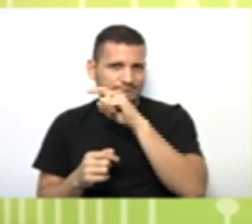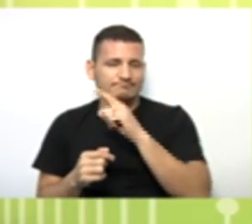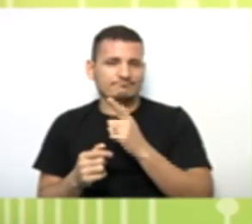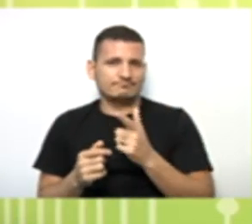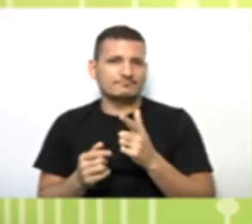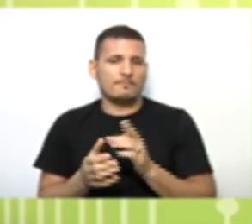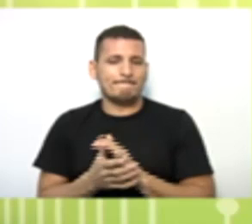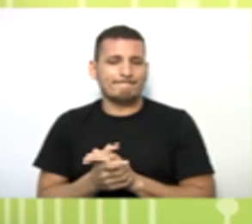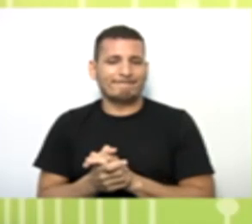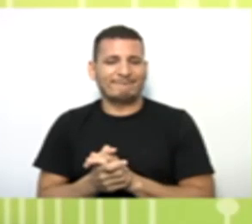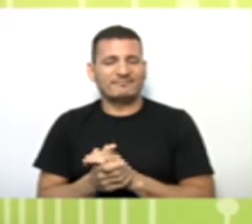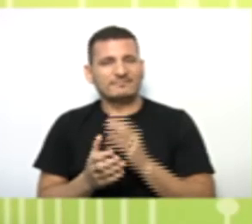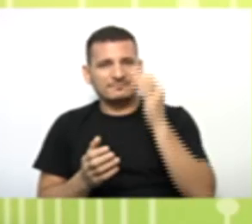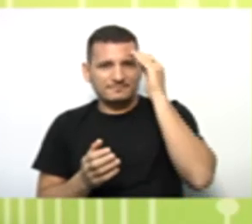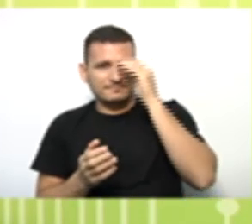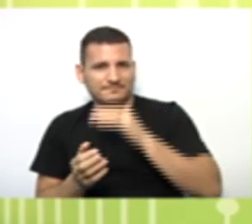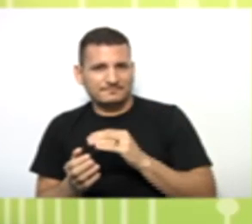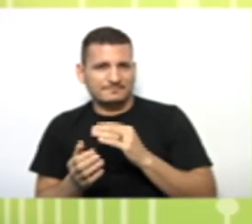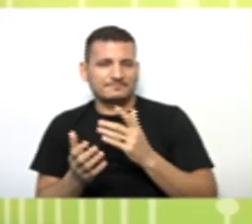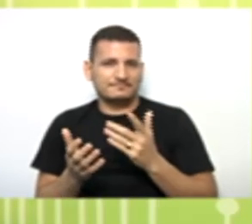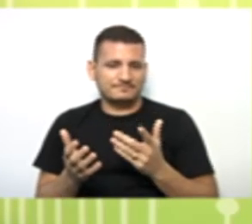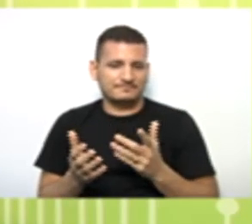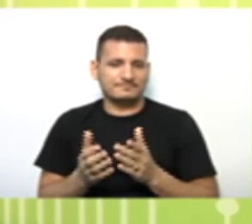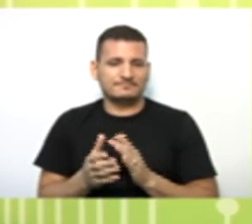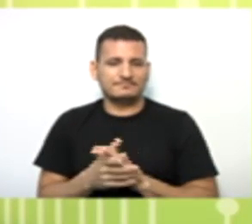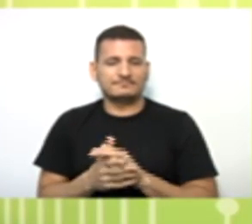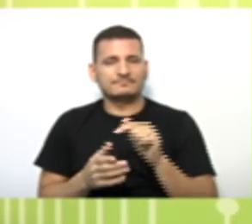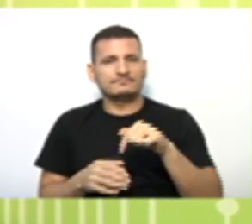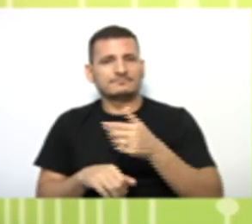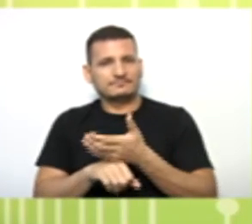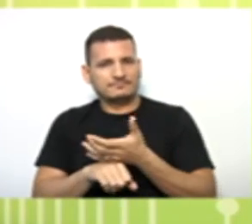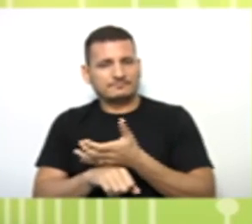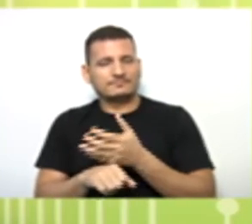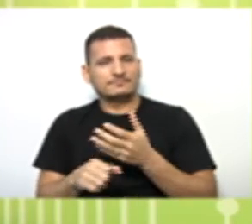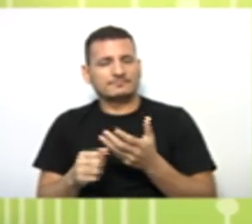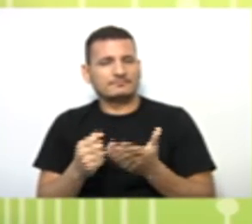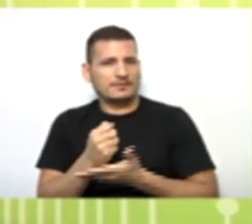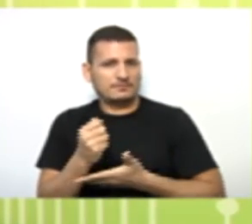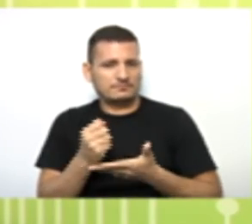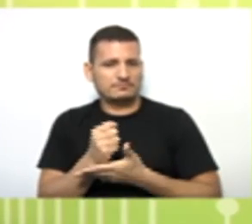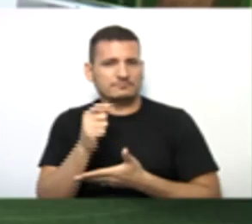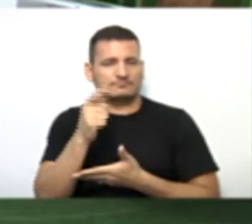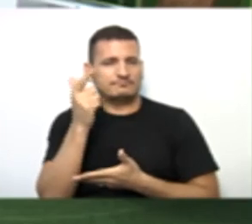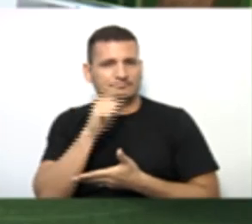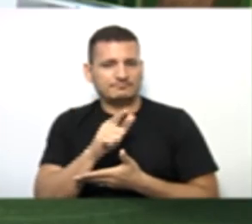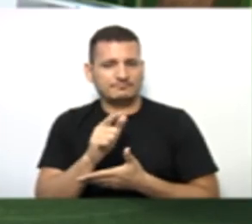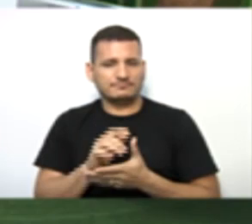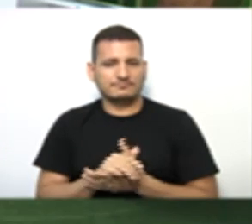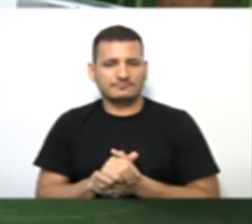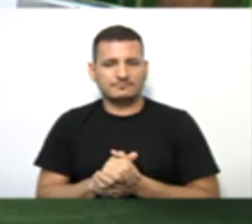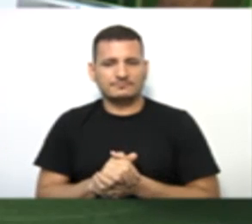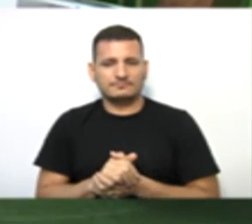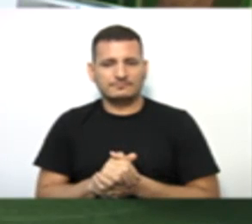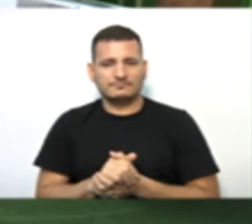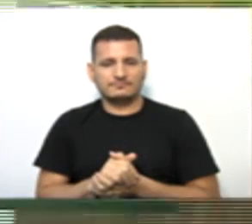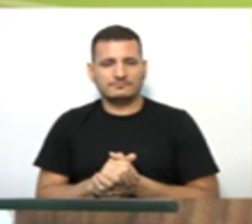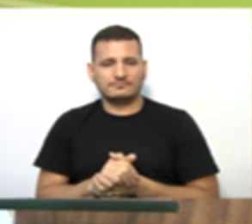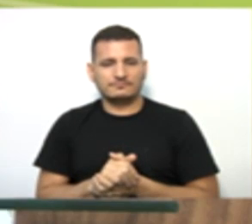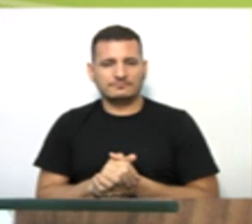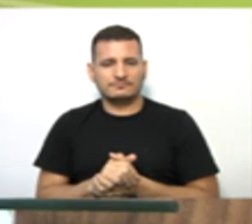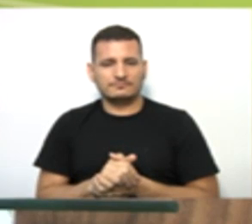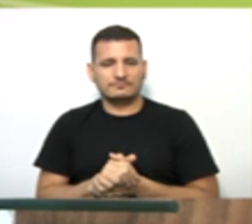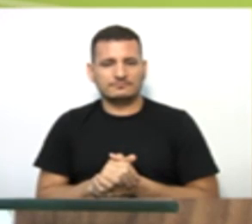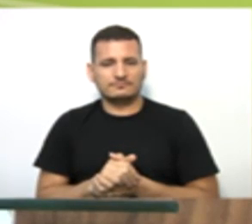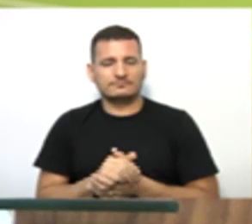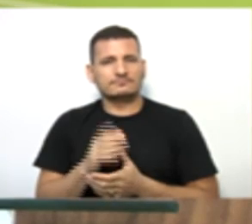né? Vai querer desistir. Então, essa aqui é a disciplina base para que vocês possam ter êxito. Só a questão que eu queria dizer